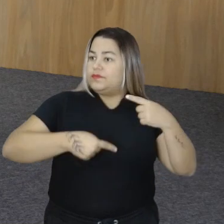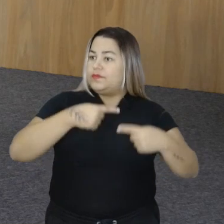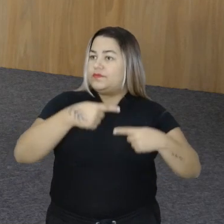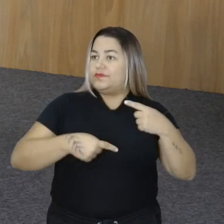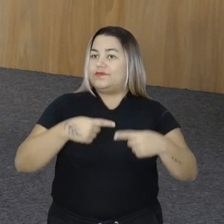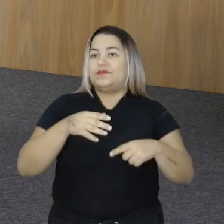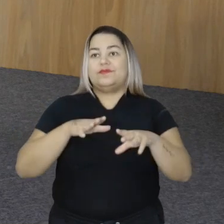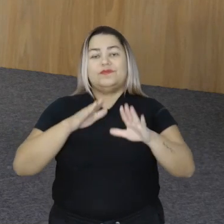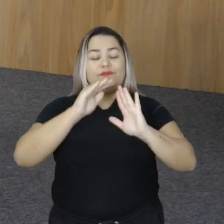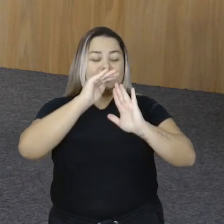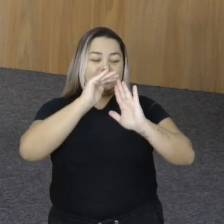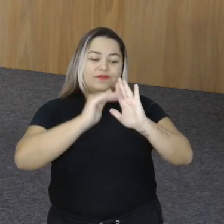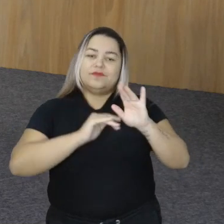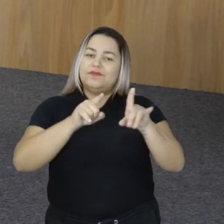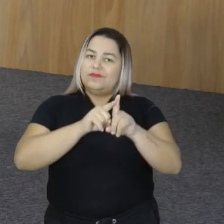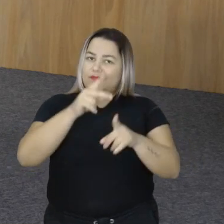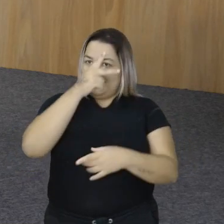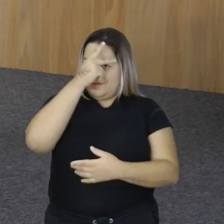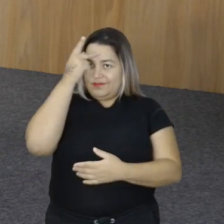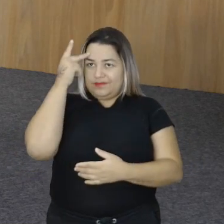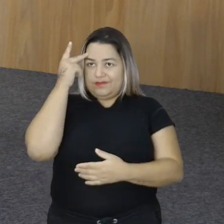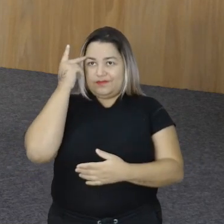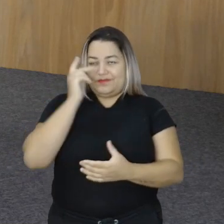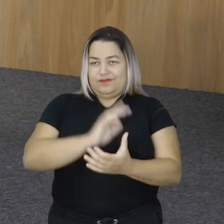tantas pautas, né, e tantas pessoas.